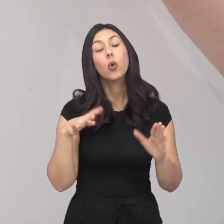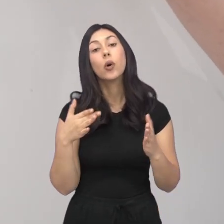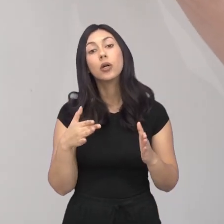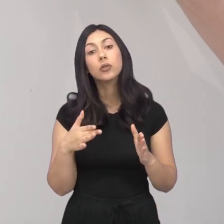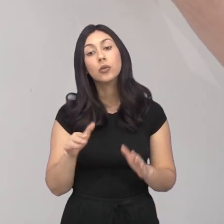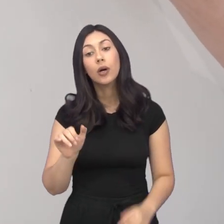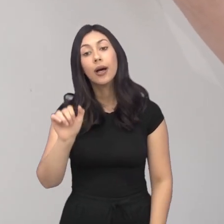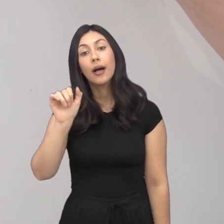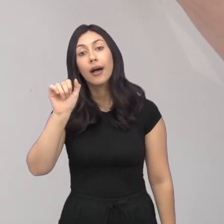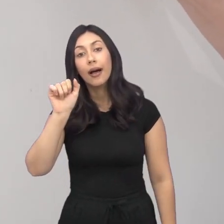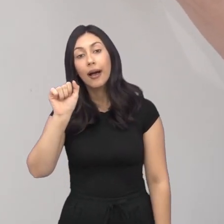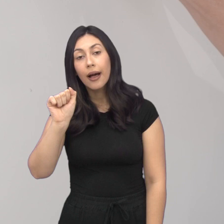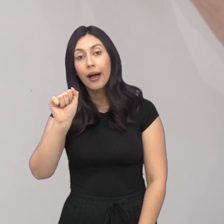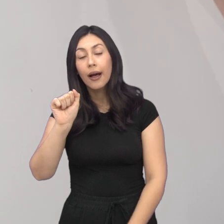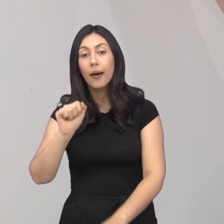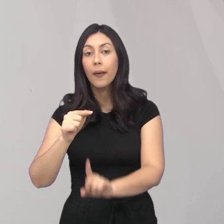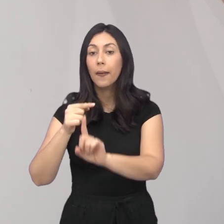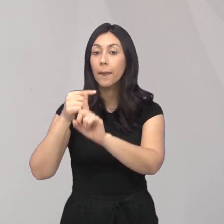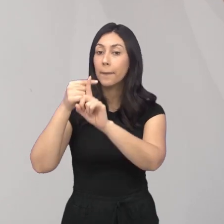zero,